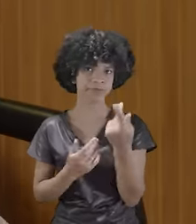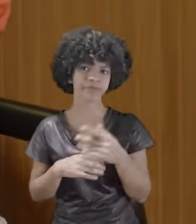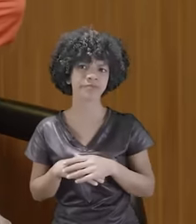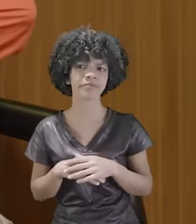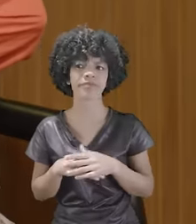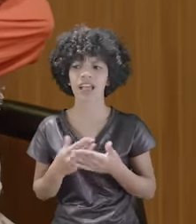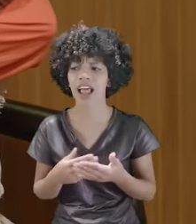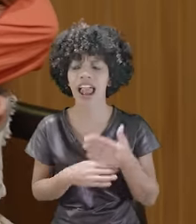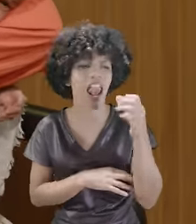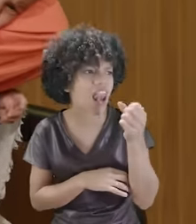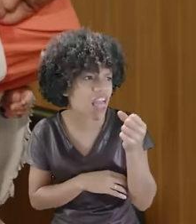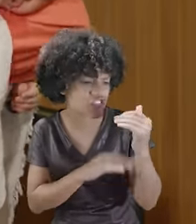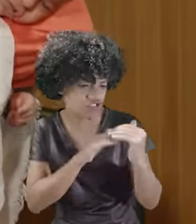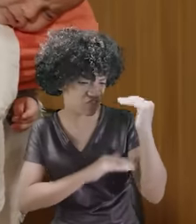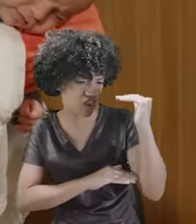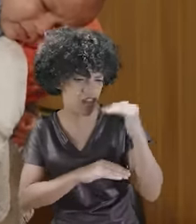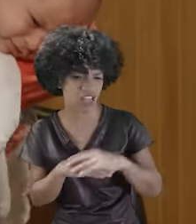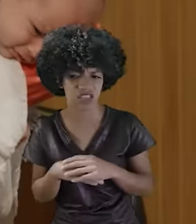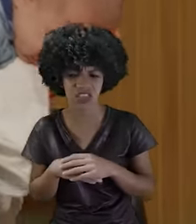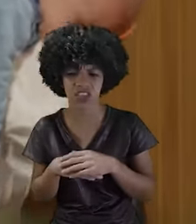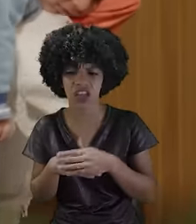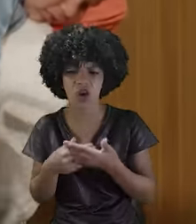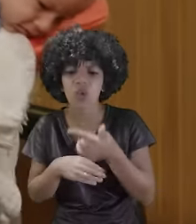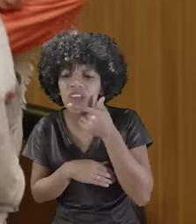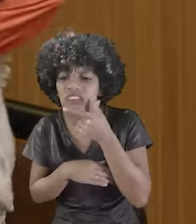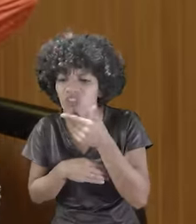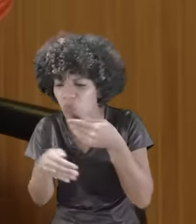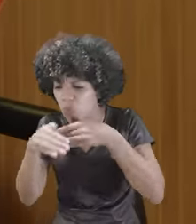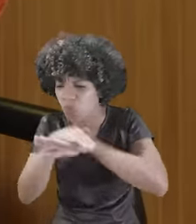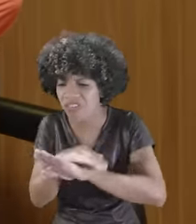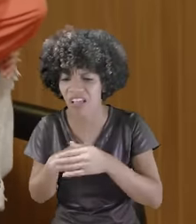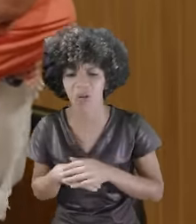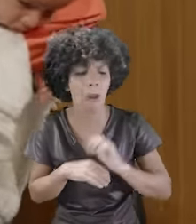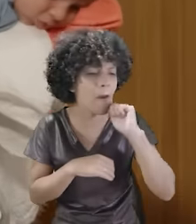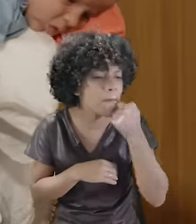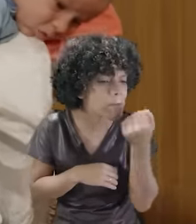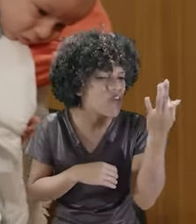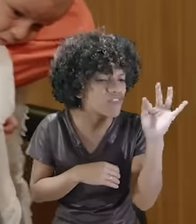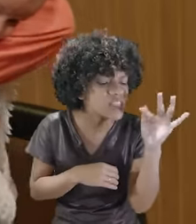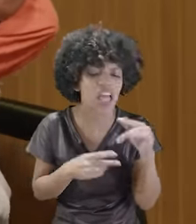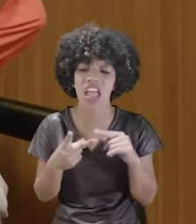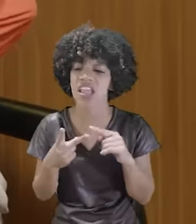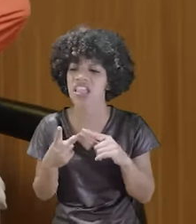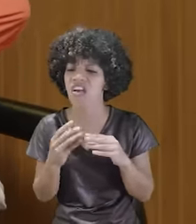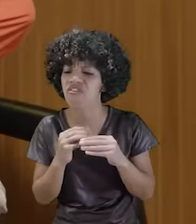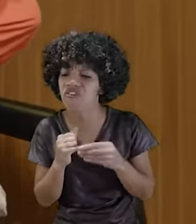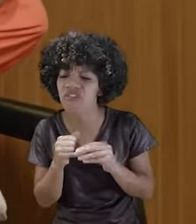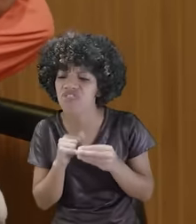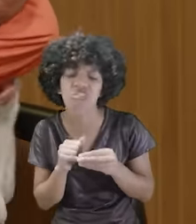ferver deite De La Paz queijo tava no saco e tudo para o francês feijão e arroz